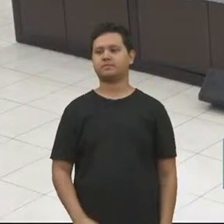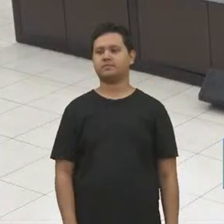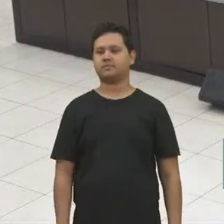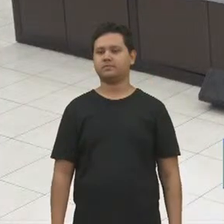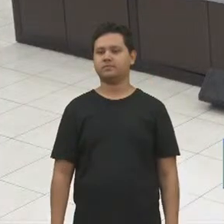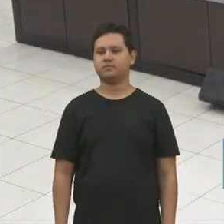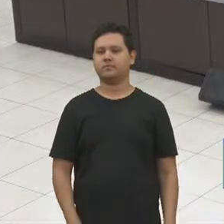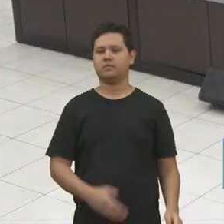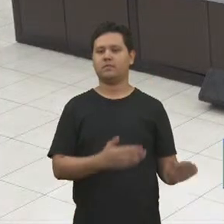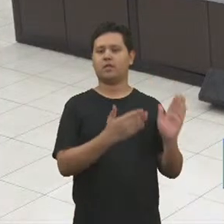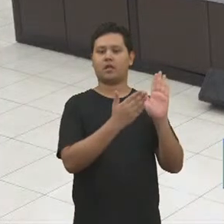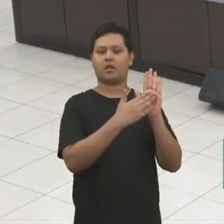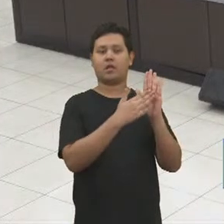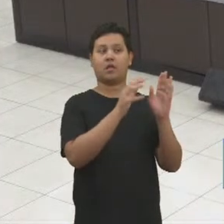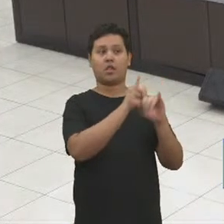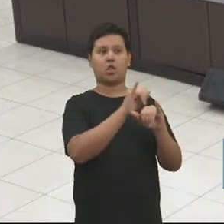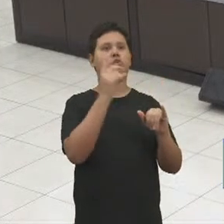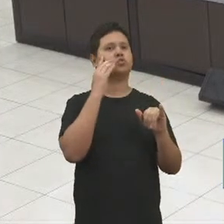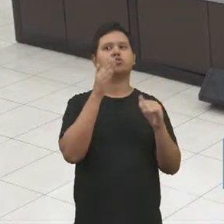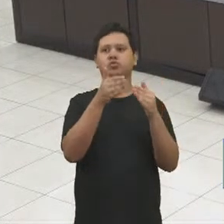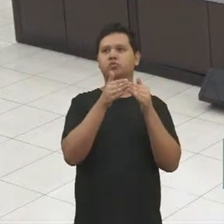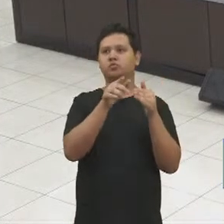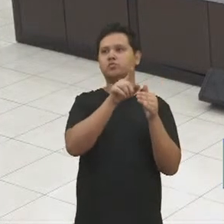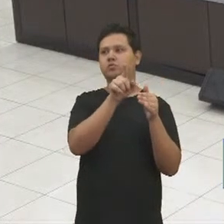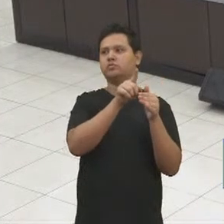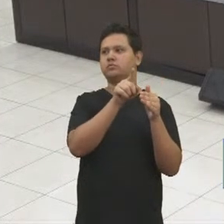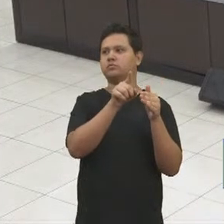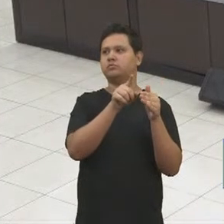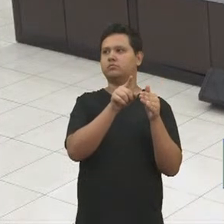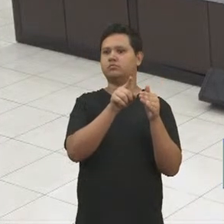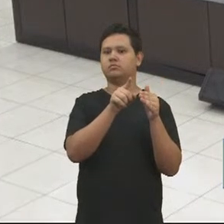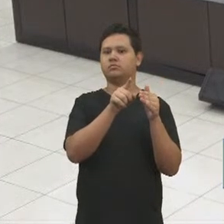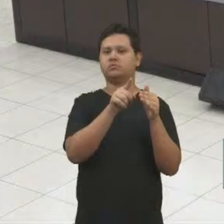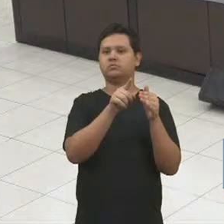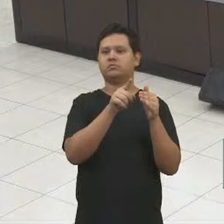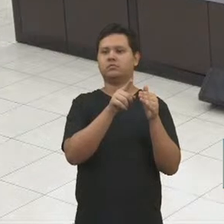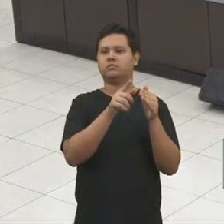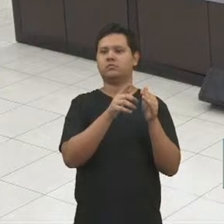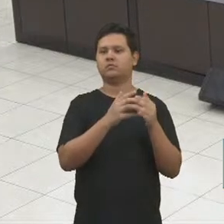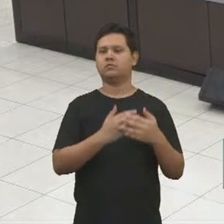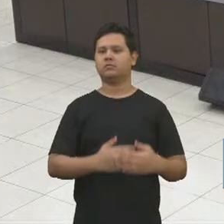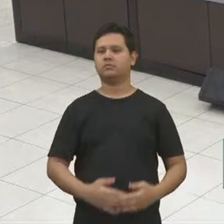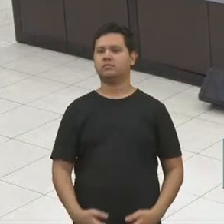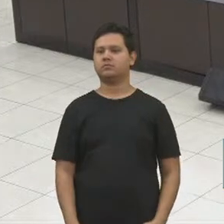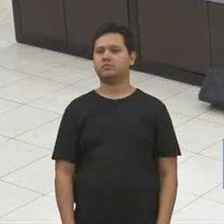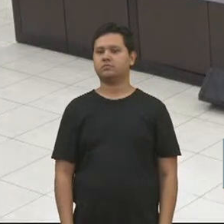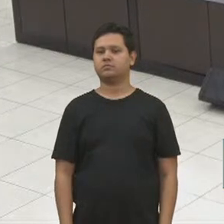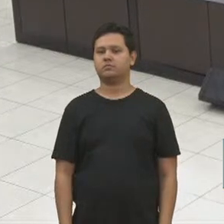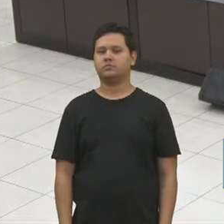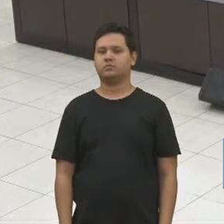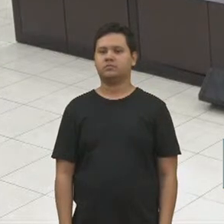Está publicado no site da pessoa. Ia pedir para não... No meu tempo que ele está questionando.